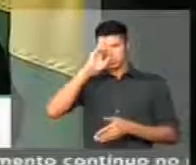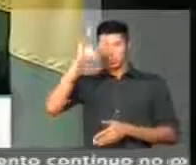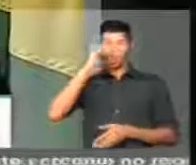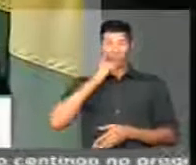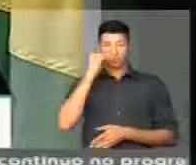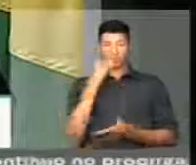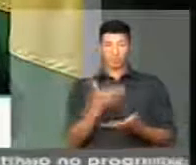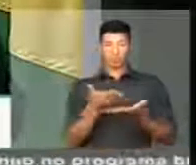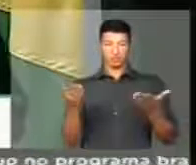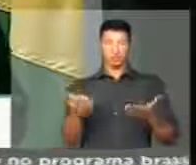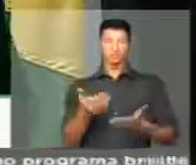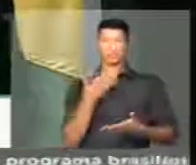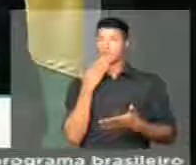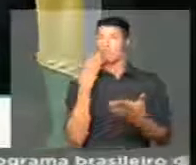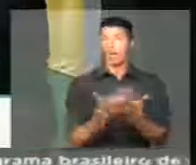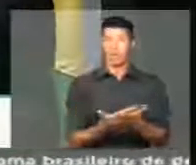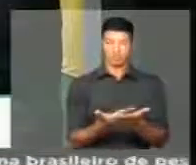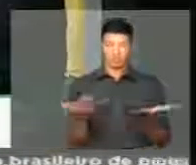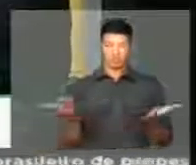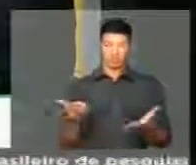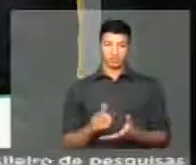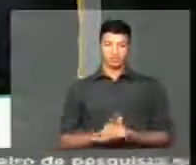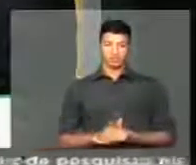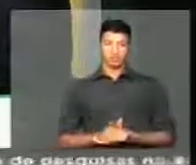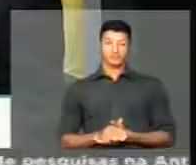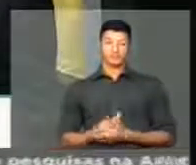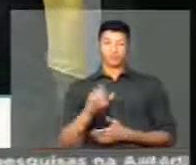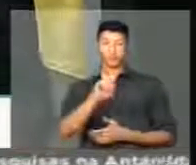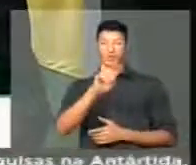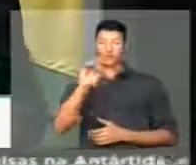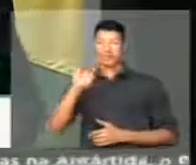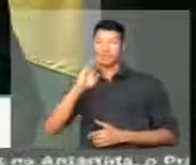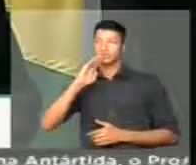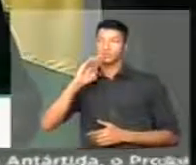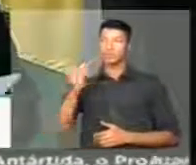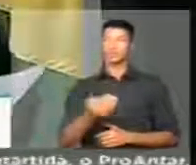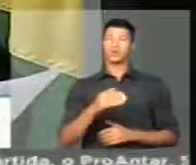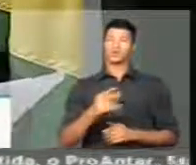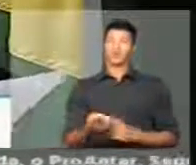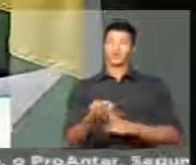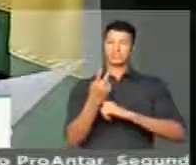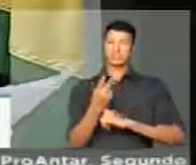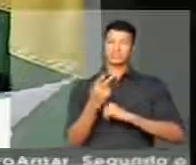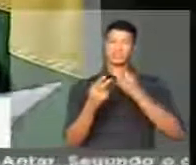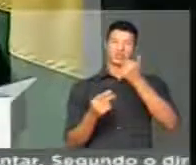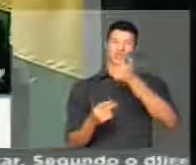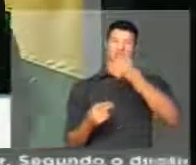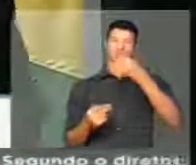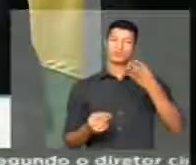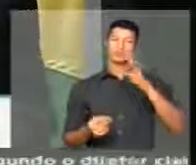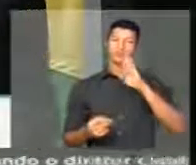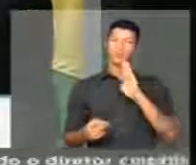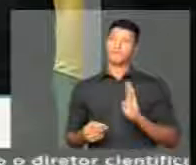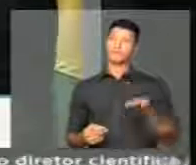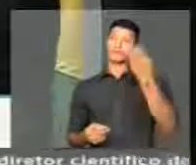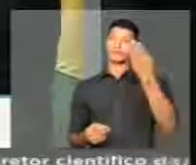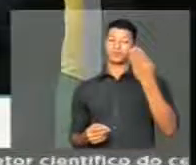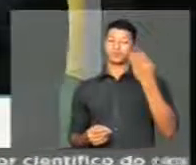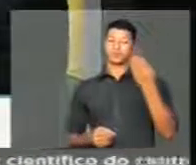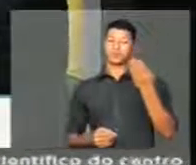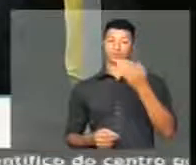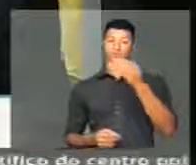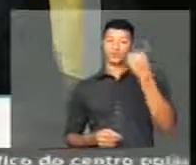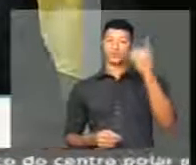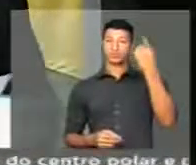deputados, pasmem, dos 500 bilhões emprestou 14 bilhões